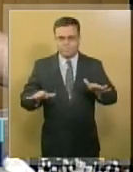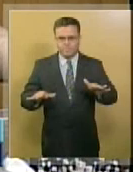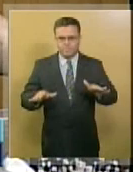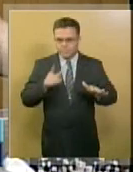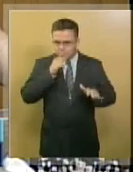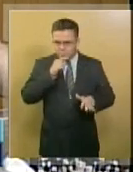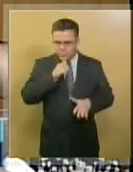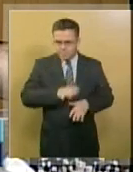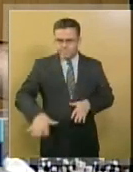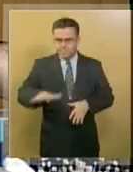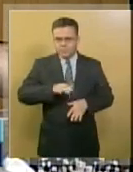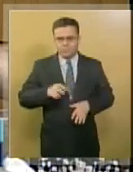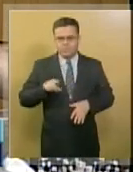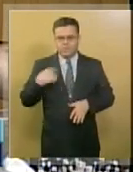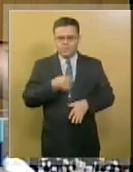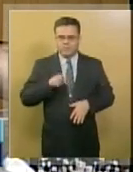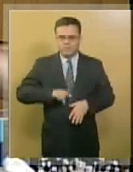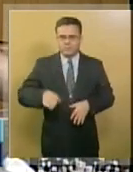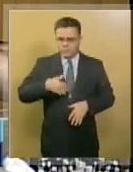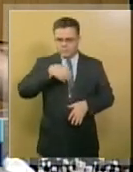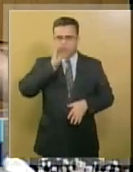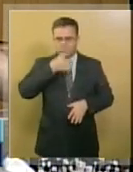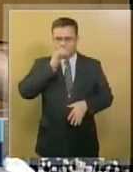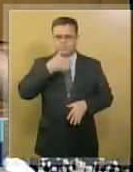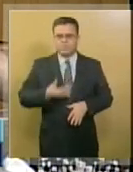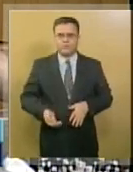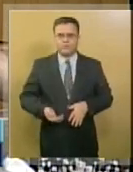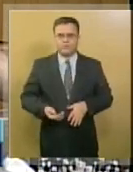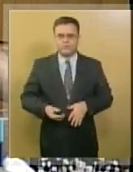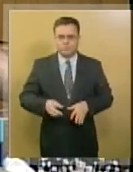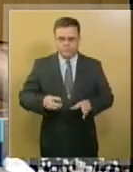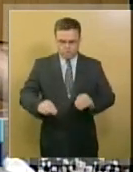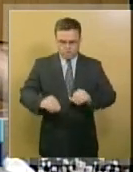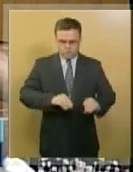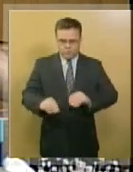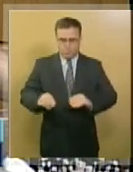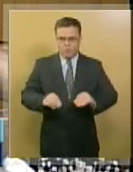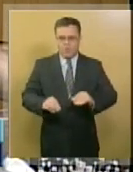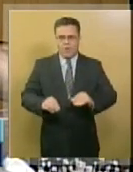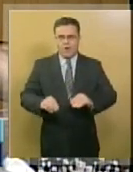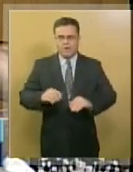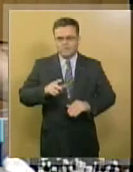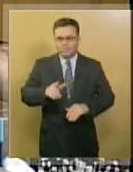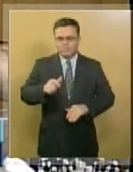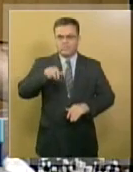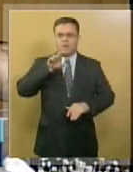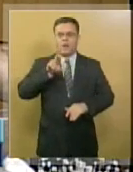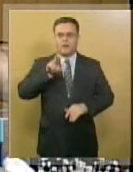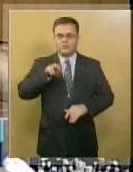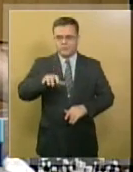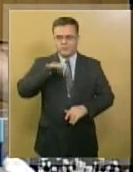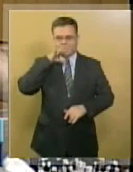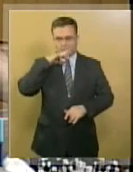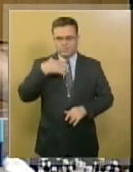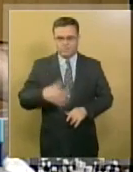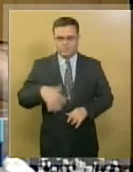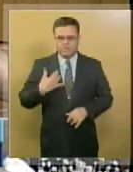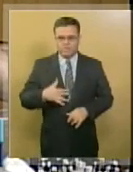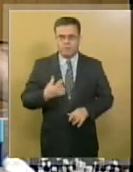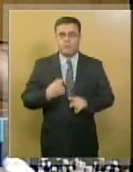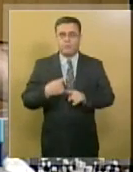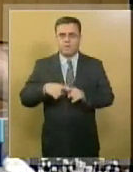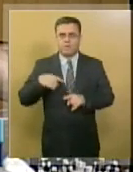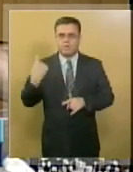contaminarem a água que vamos usar. É solo, ar e água contaminados pela nossa inoperância,